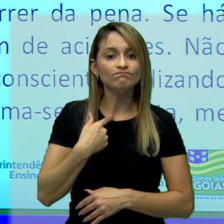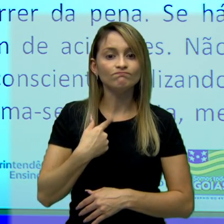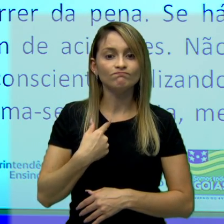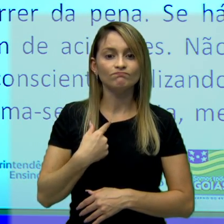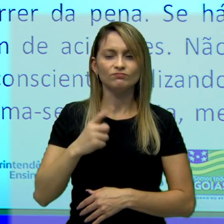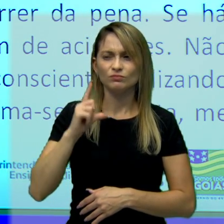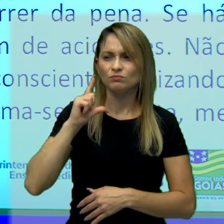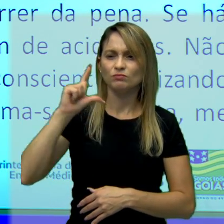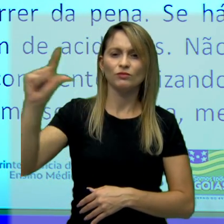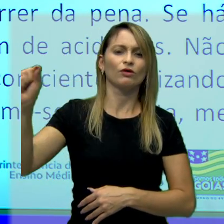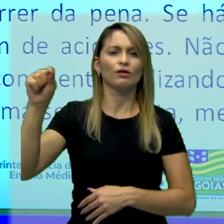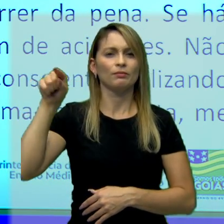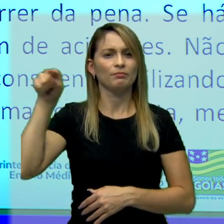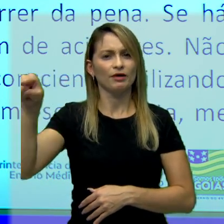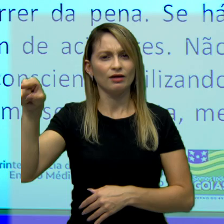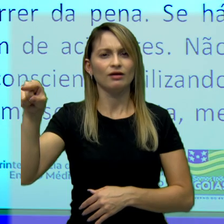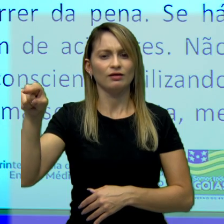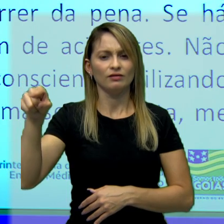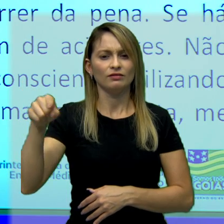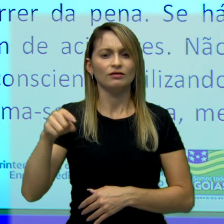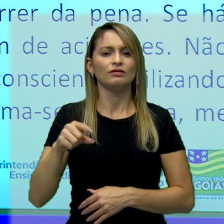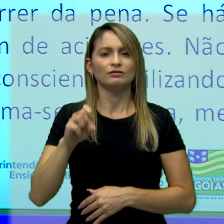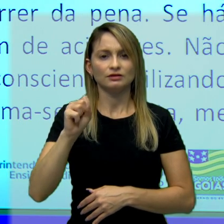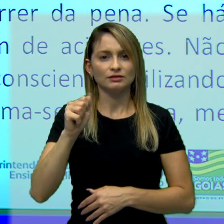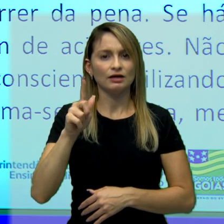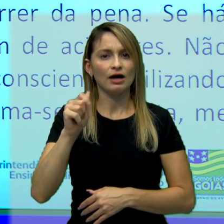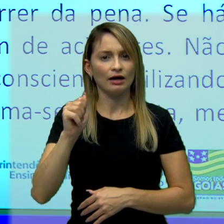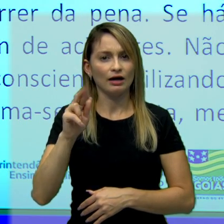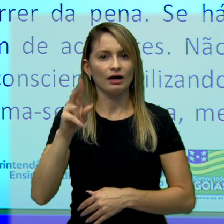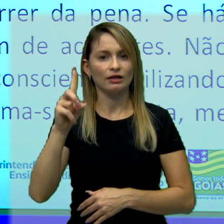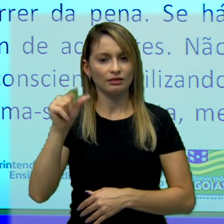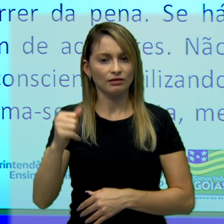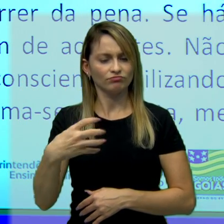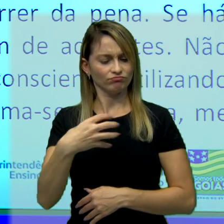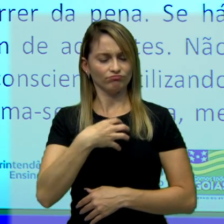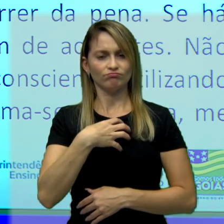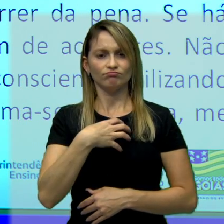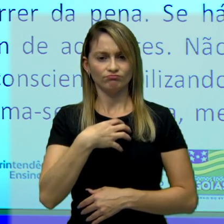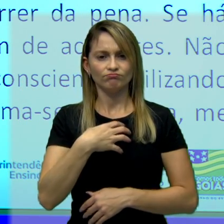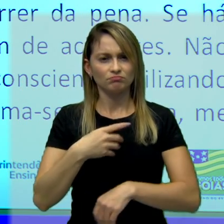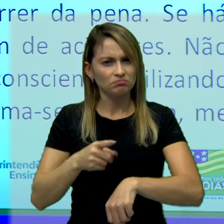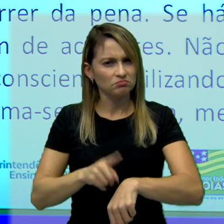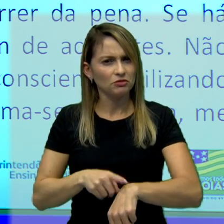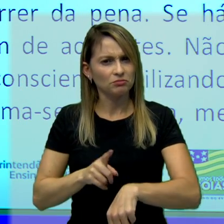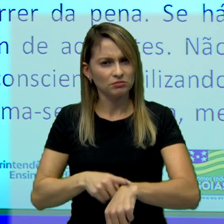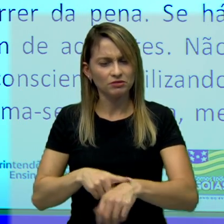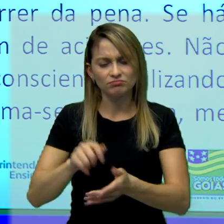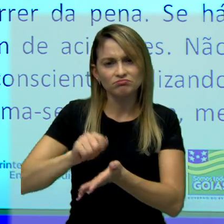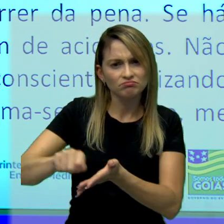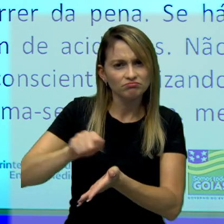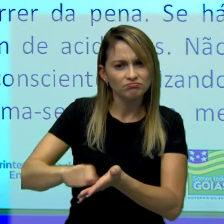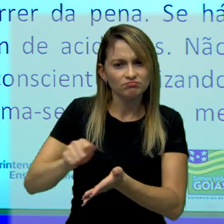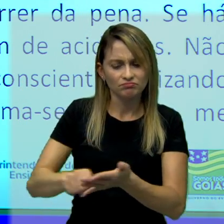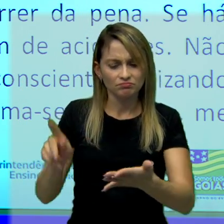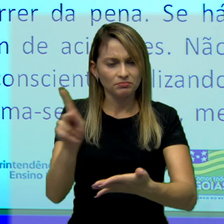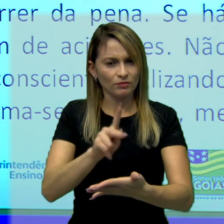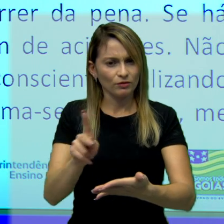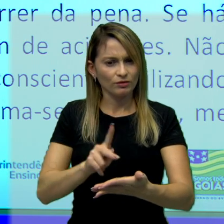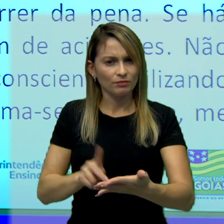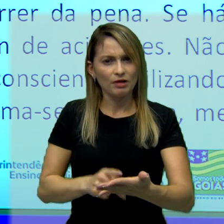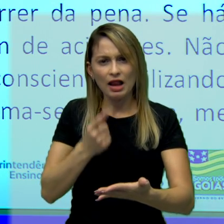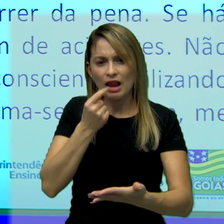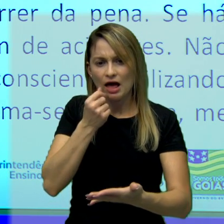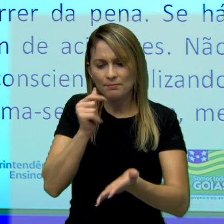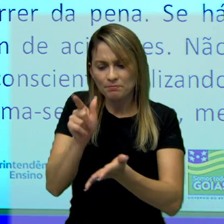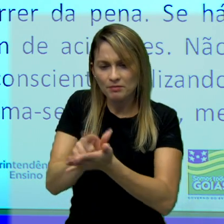evasão: vou-me embora para Pasárgada. Imediatamente senti que era a célula de um poema.